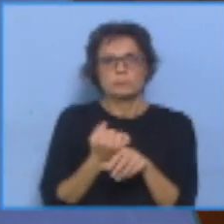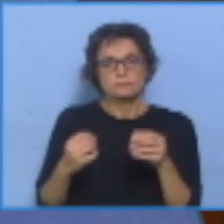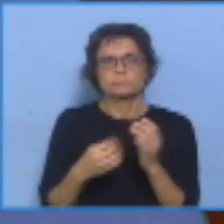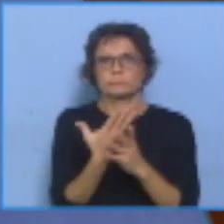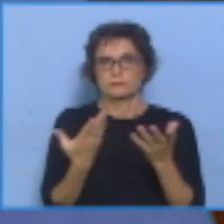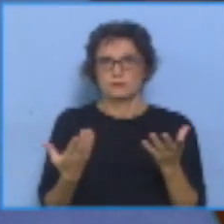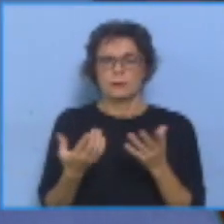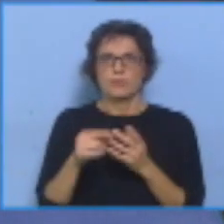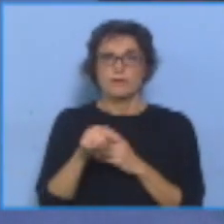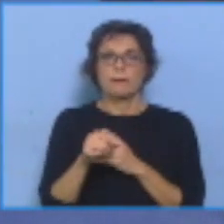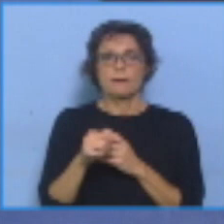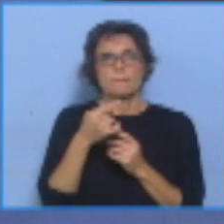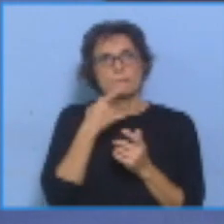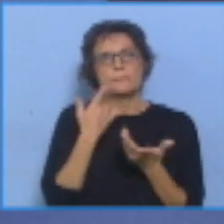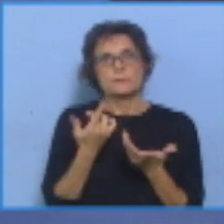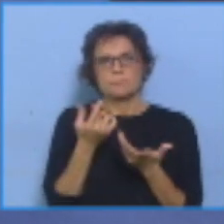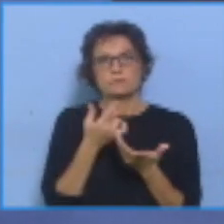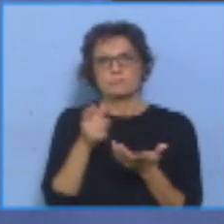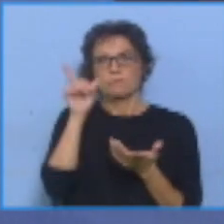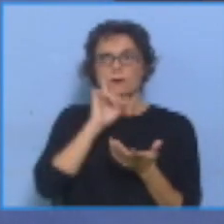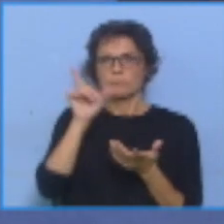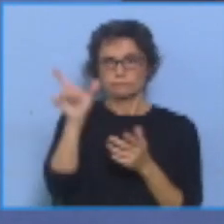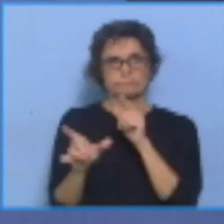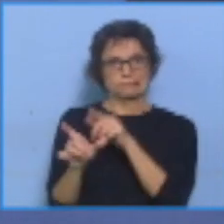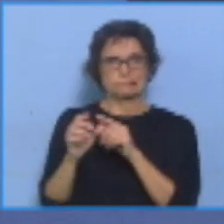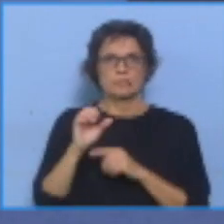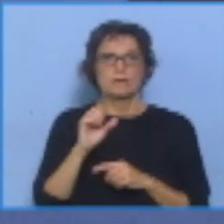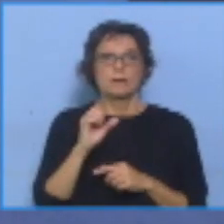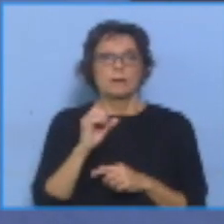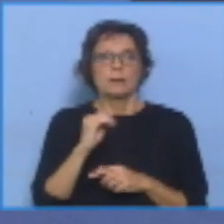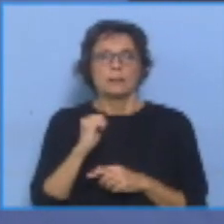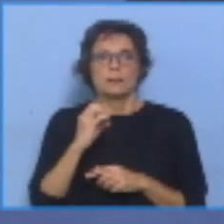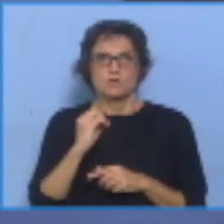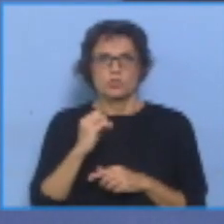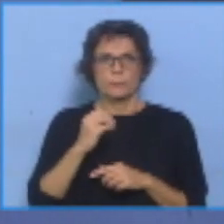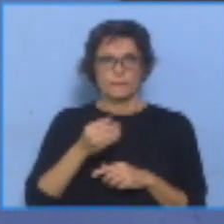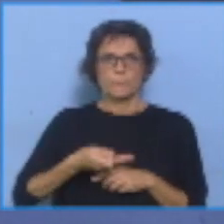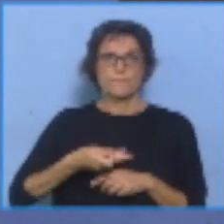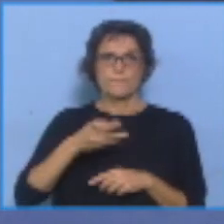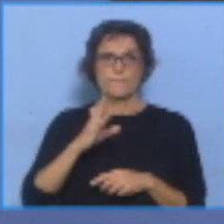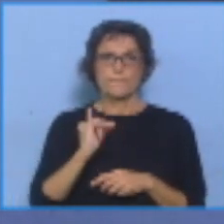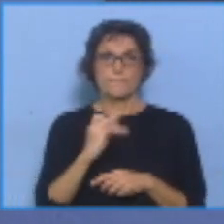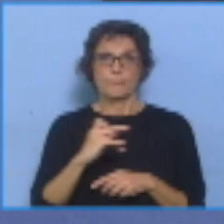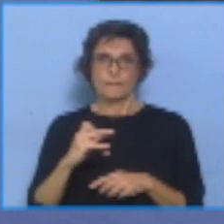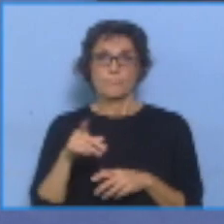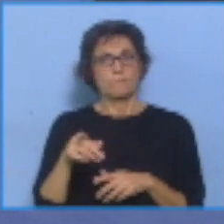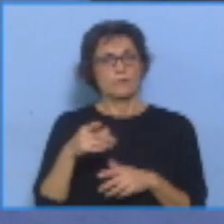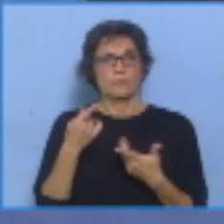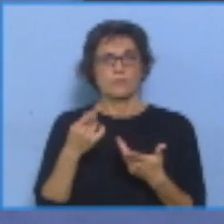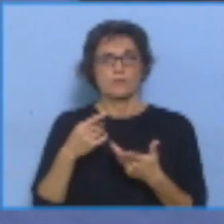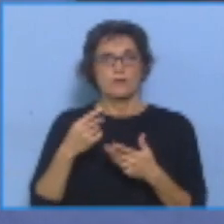percebeu-se que Sofia é uma escritora que está, para além de viva, pela sua obra absolutamente